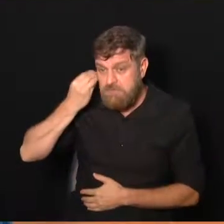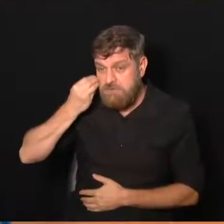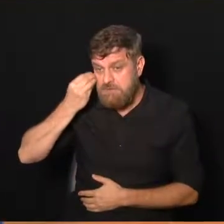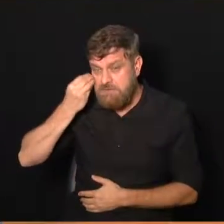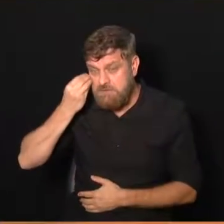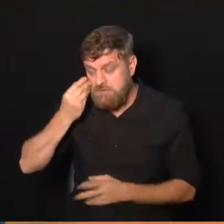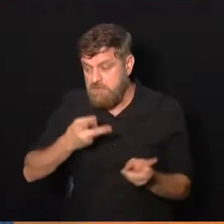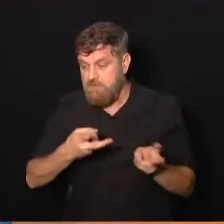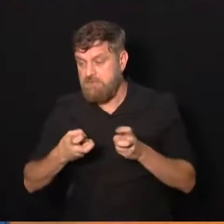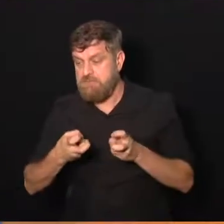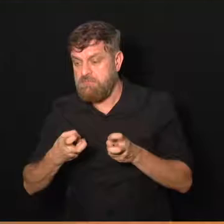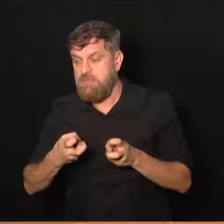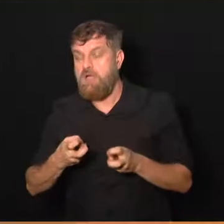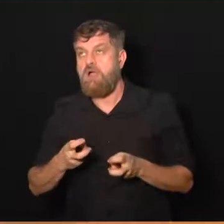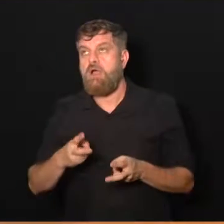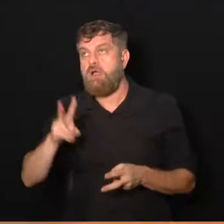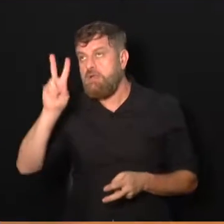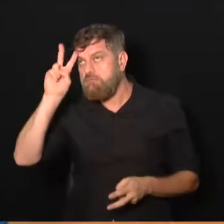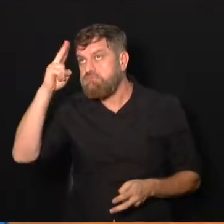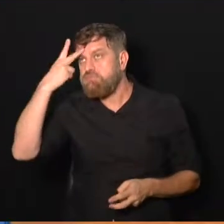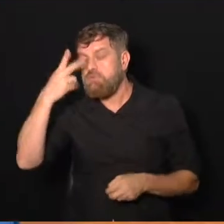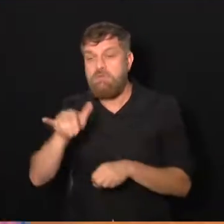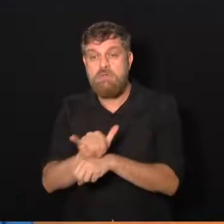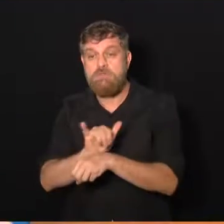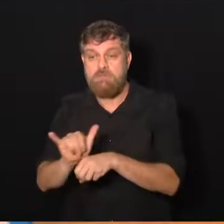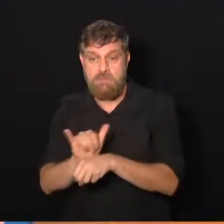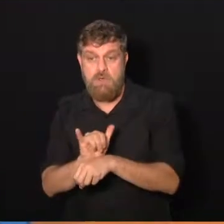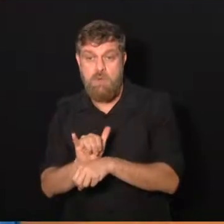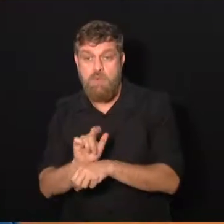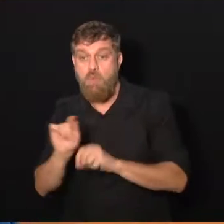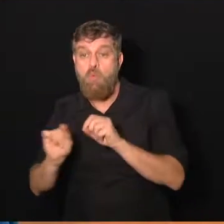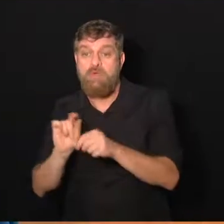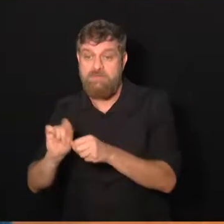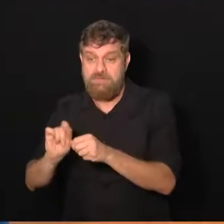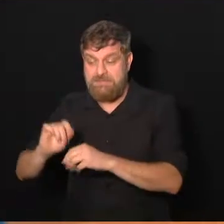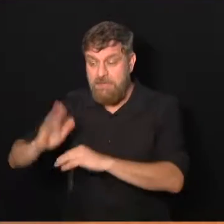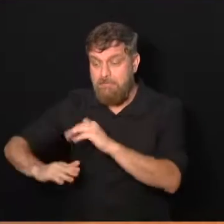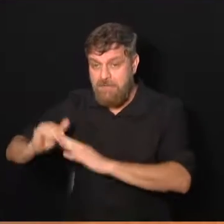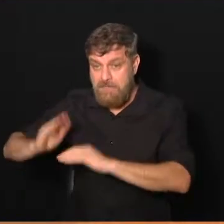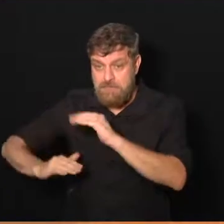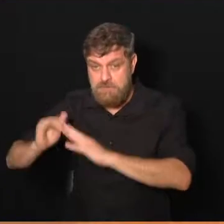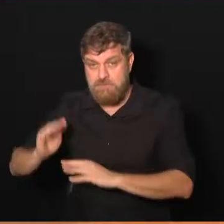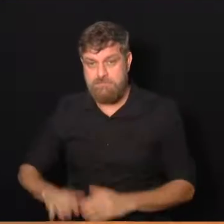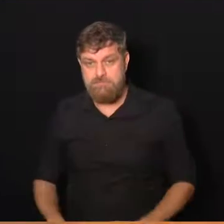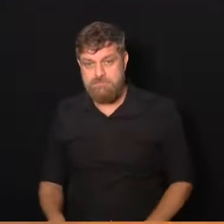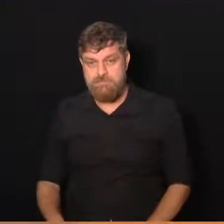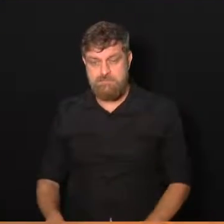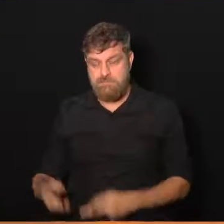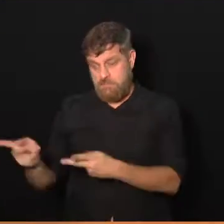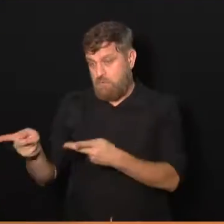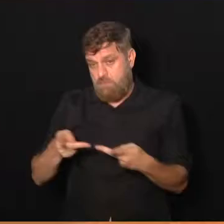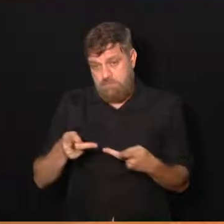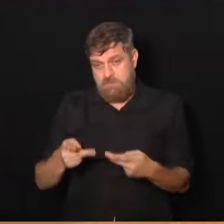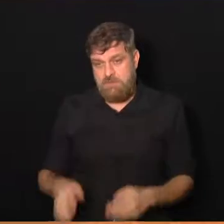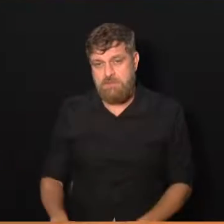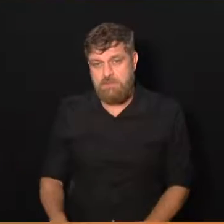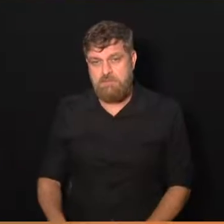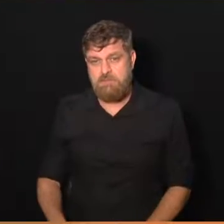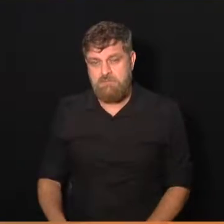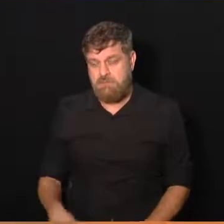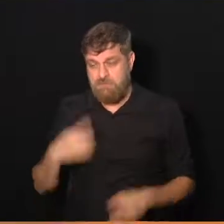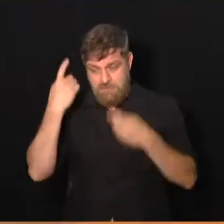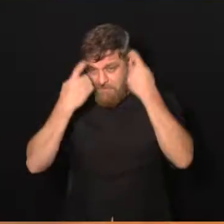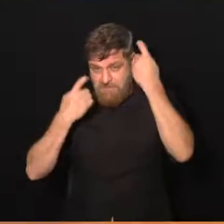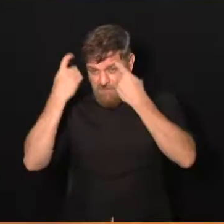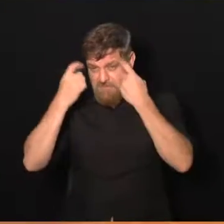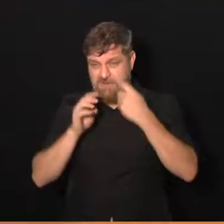eles verem, olha, uma alternativa que a gente tem é a alternativa X, Y, né? Não foi, eu falei, olha, nós não estamos com a